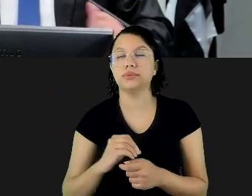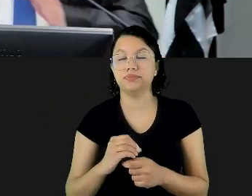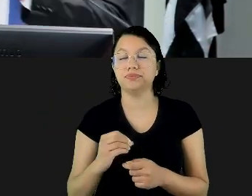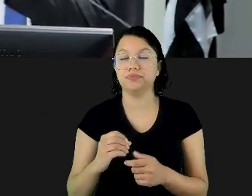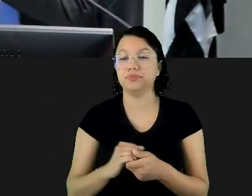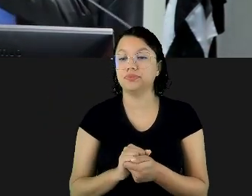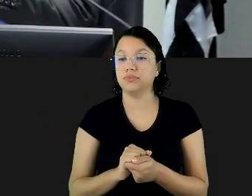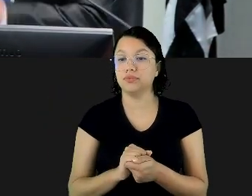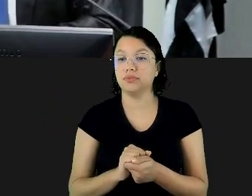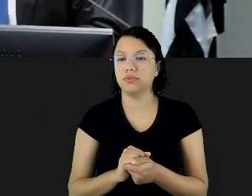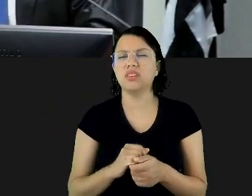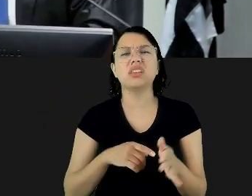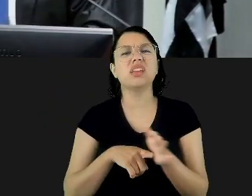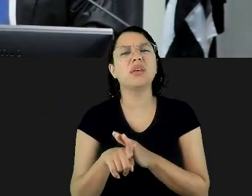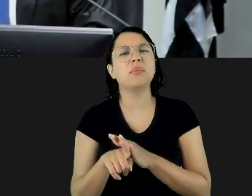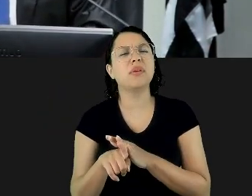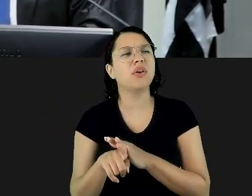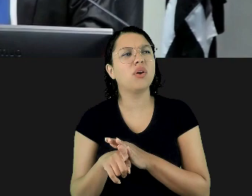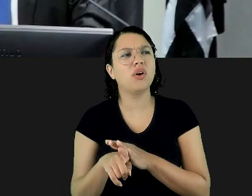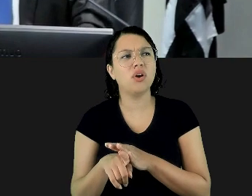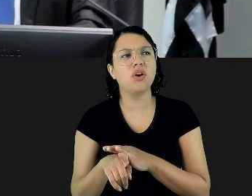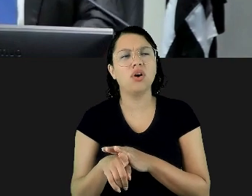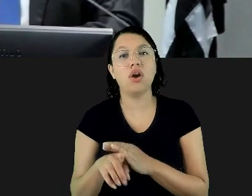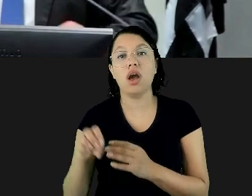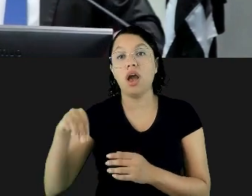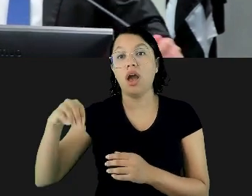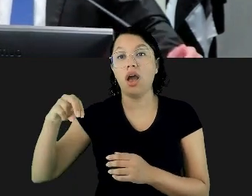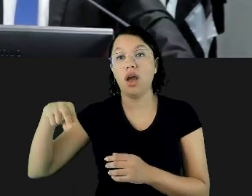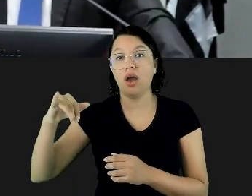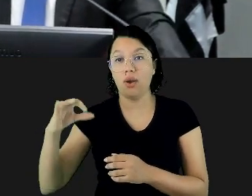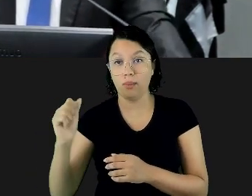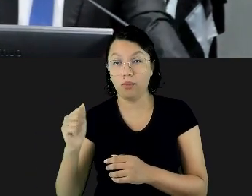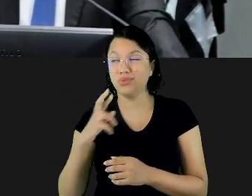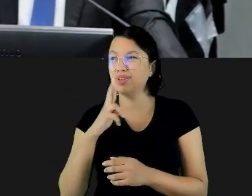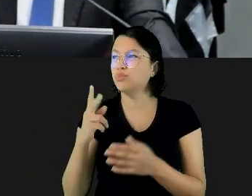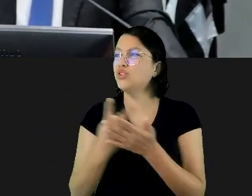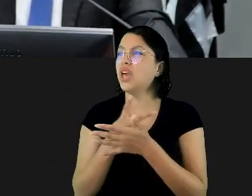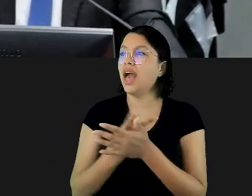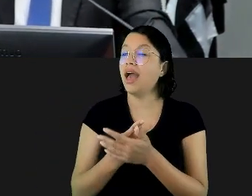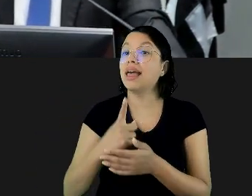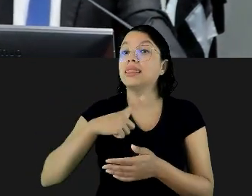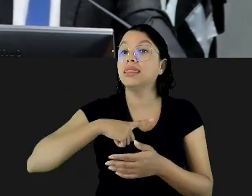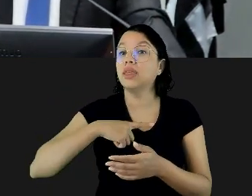Mônica. Eu respondi errado. Ela tem quase 1,5 km.